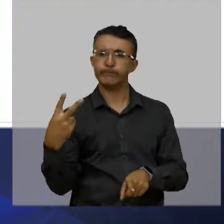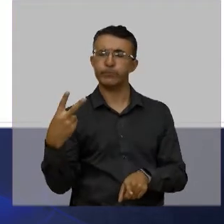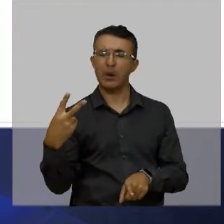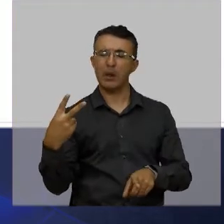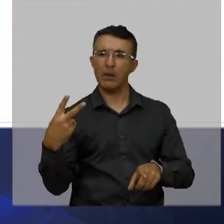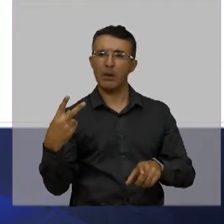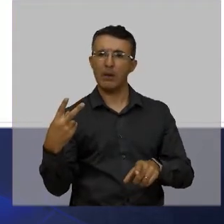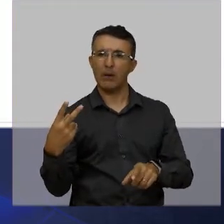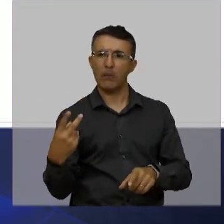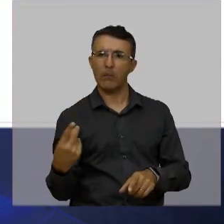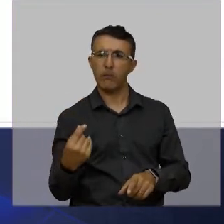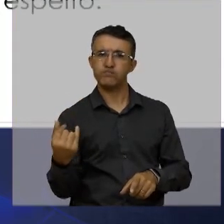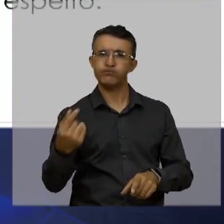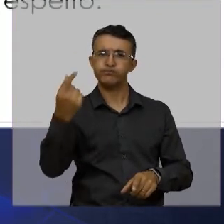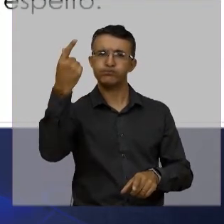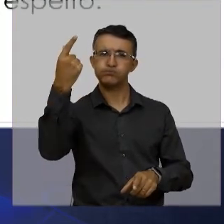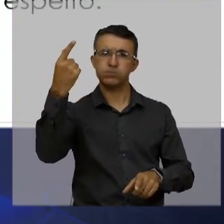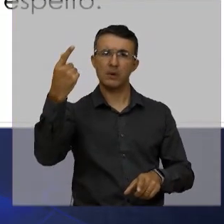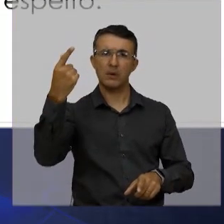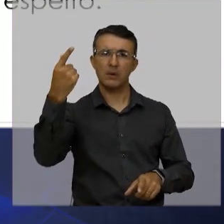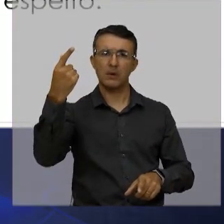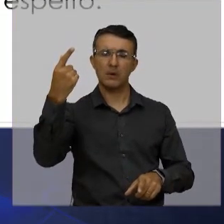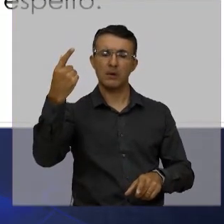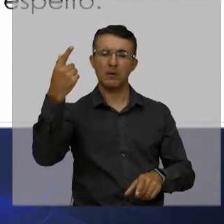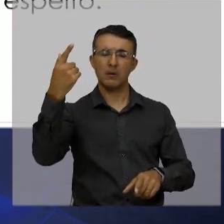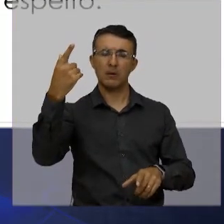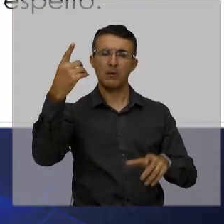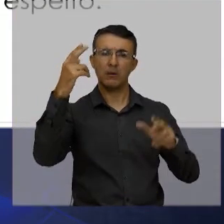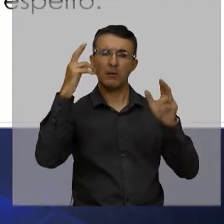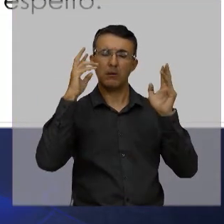Pode passar? 2, por favor.